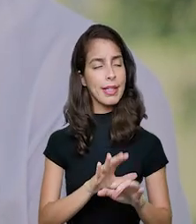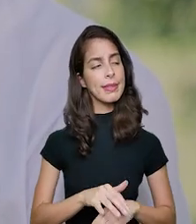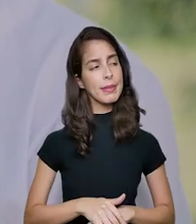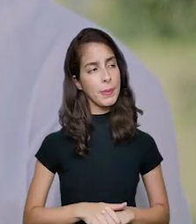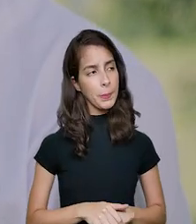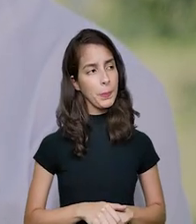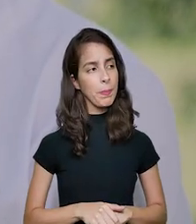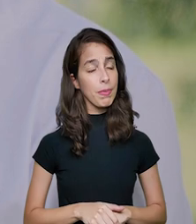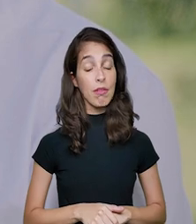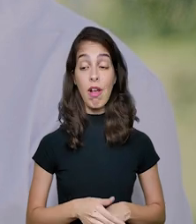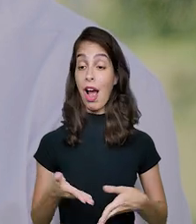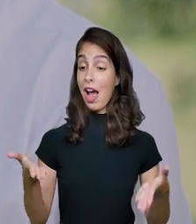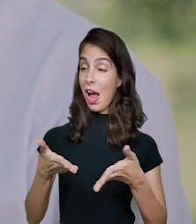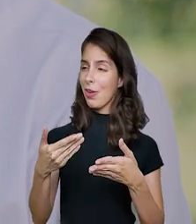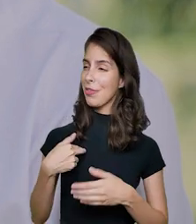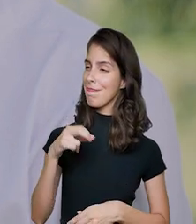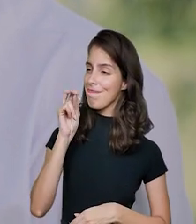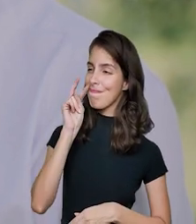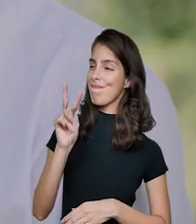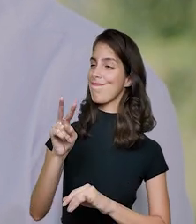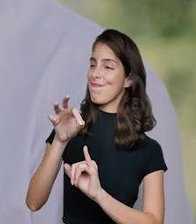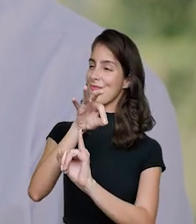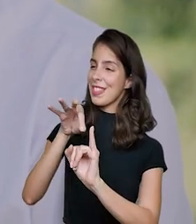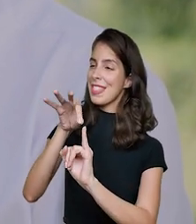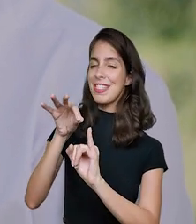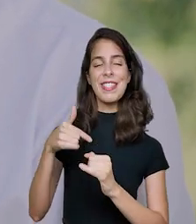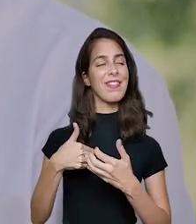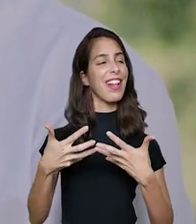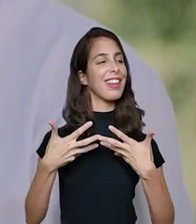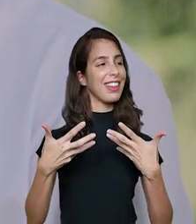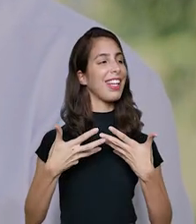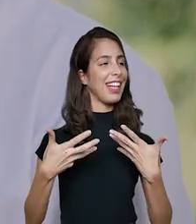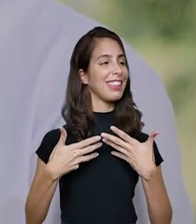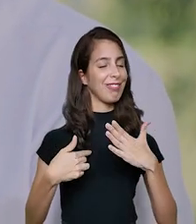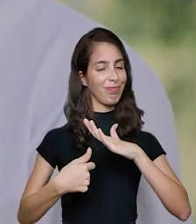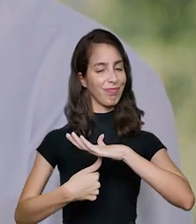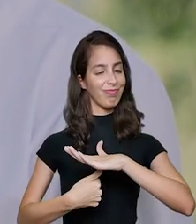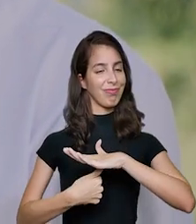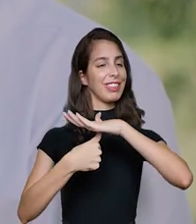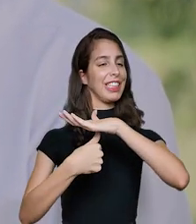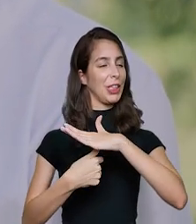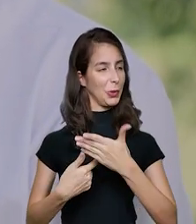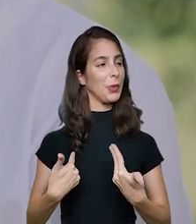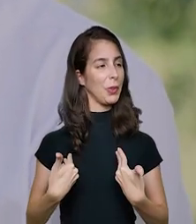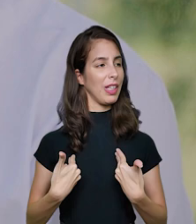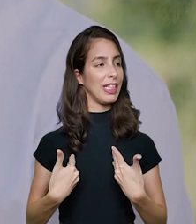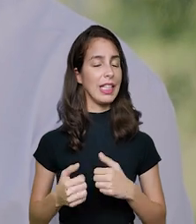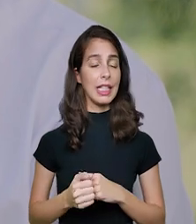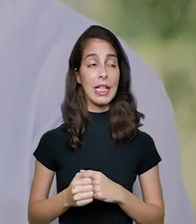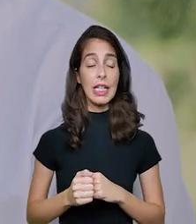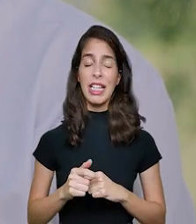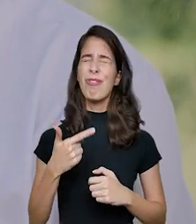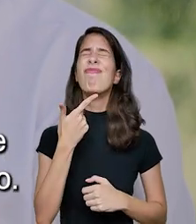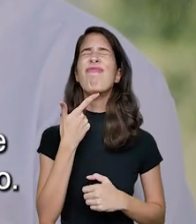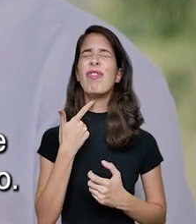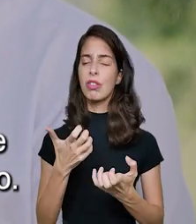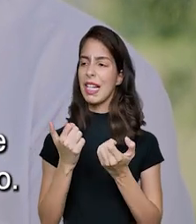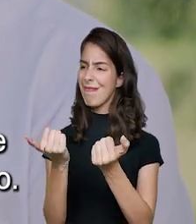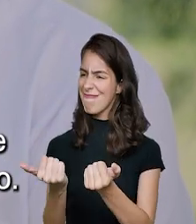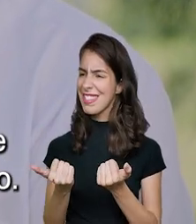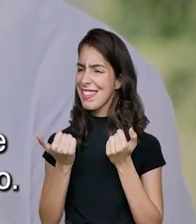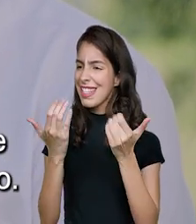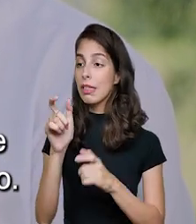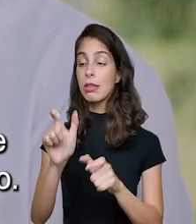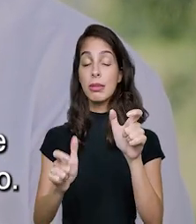momento da nossa Instituição da alegria de ser o reitor dessa nossa instituição que as pessoas Saiam daqui mais fortalecidas né Eh mais